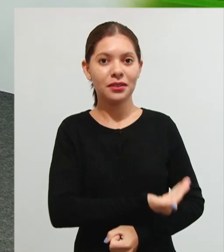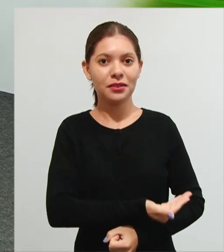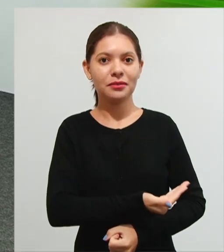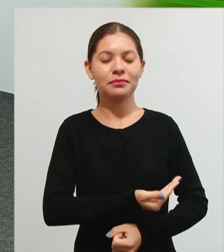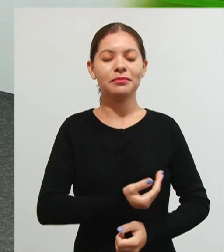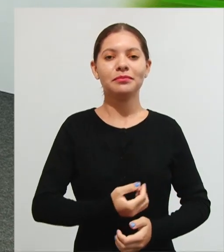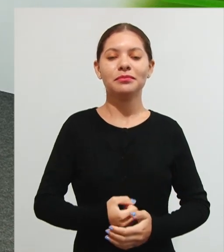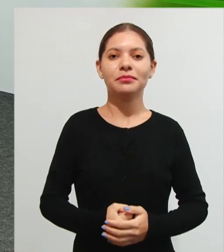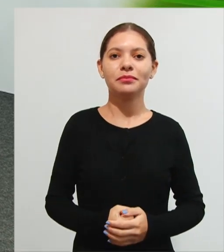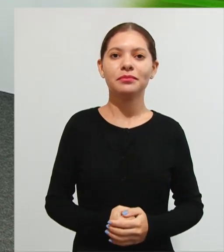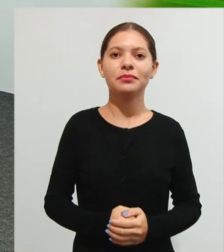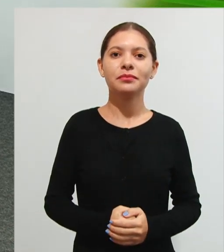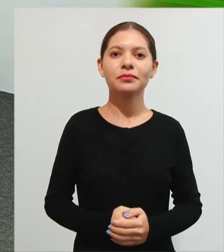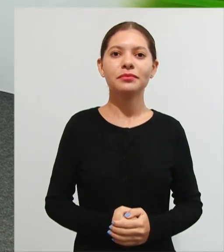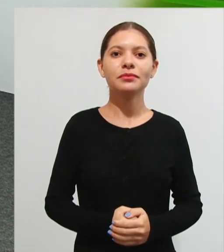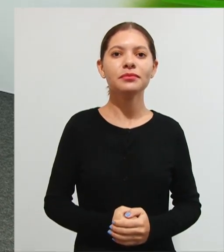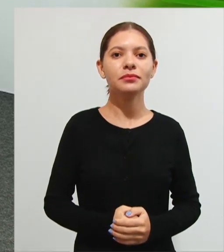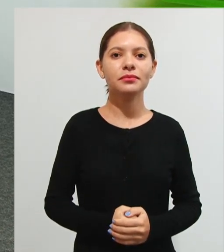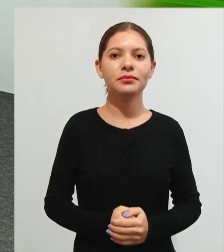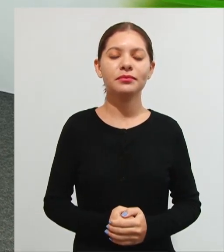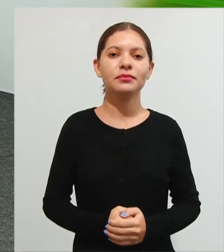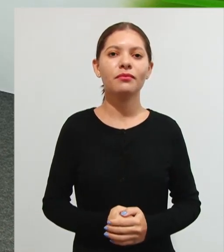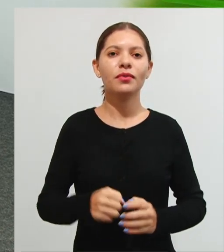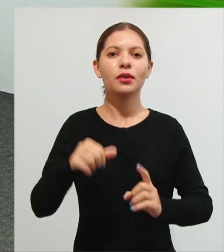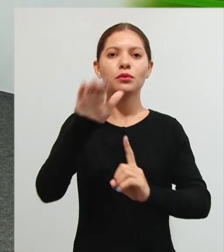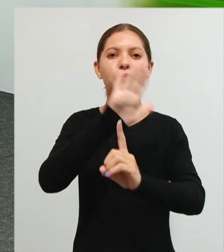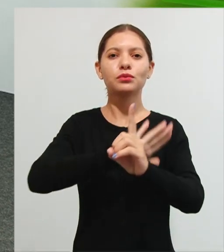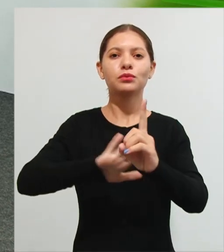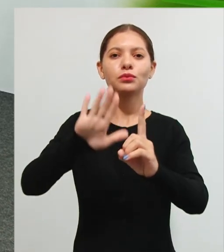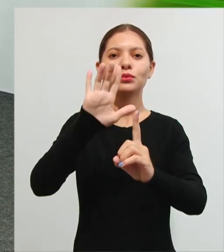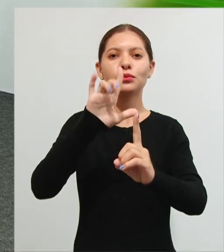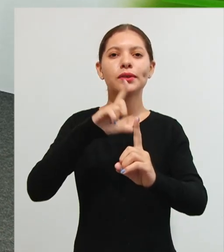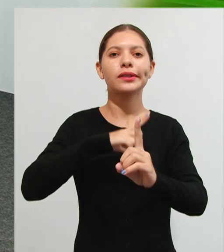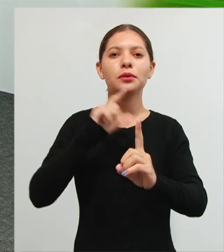Educação à distância, mudando realidades.